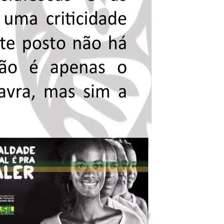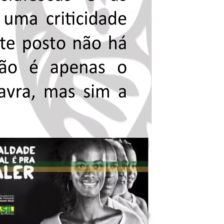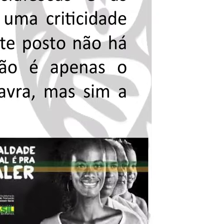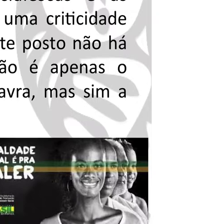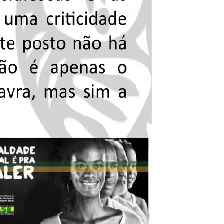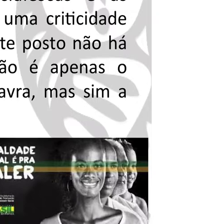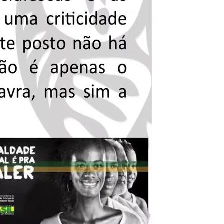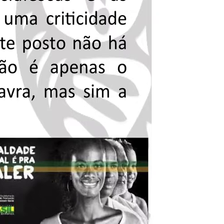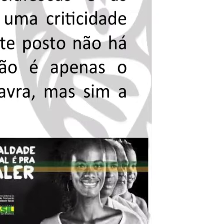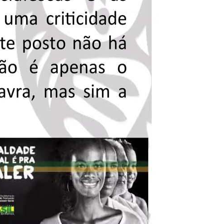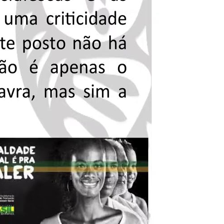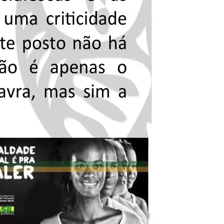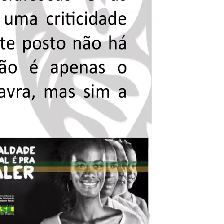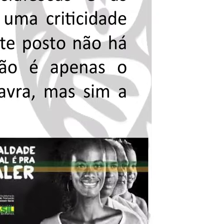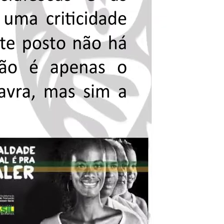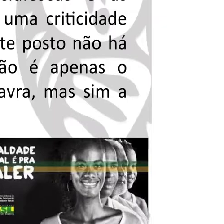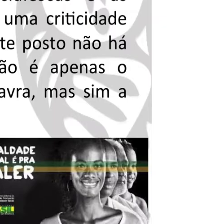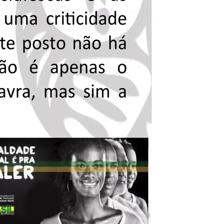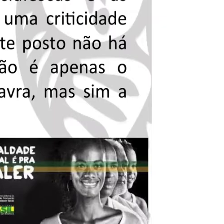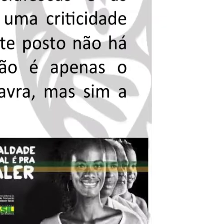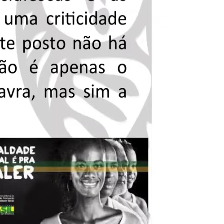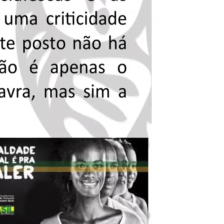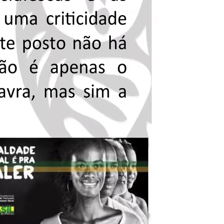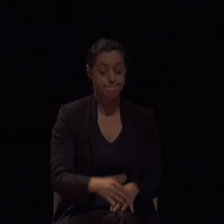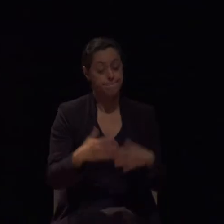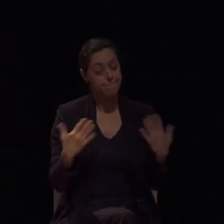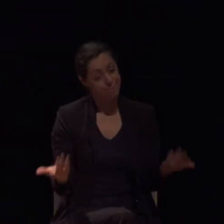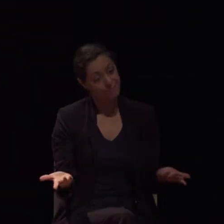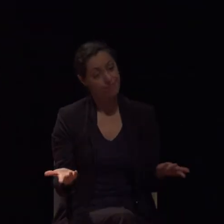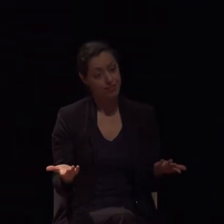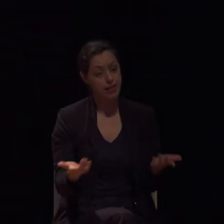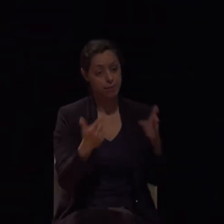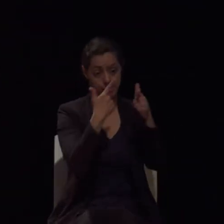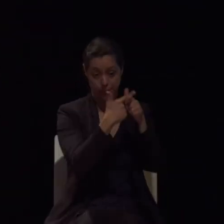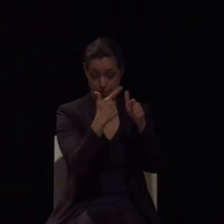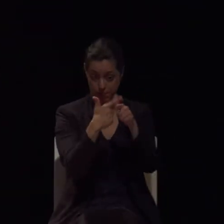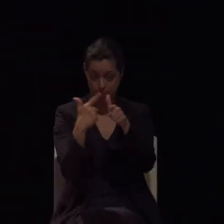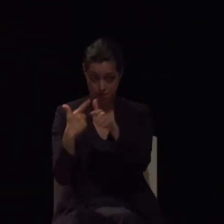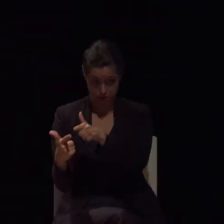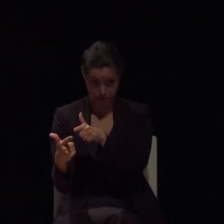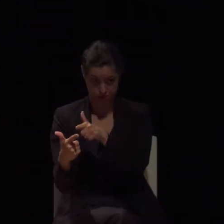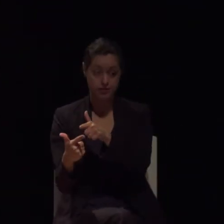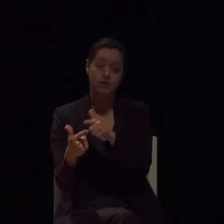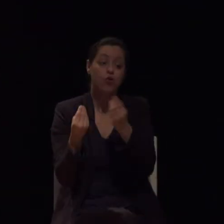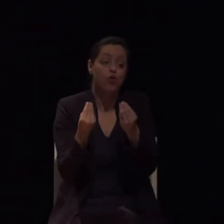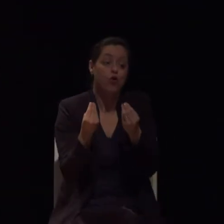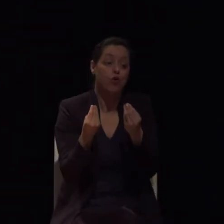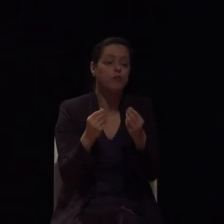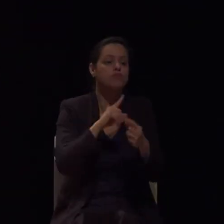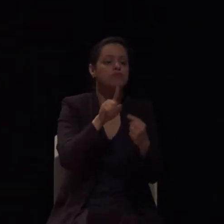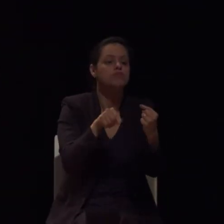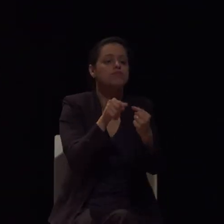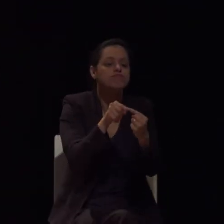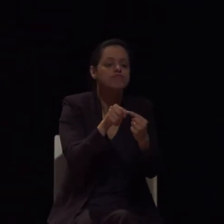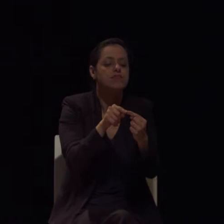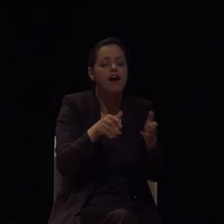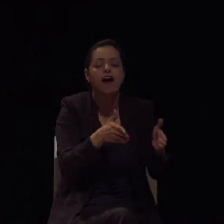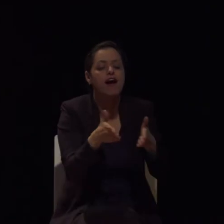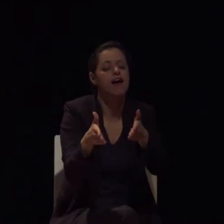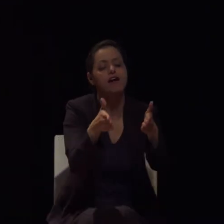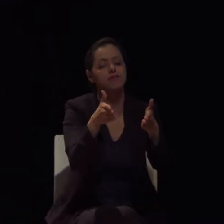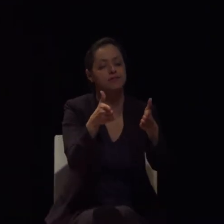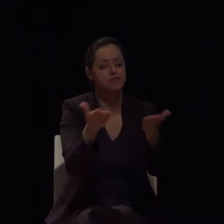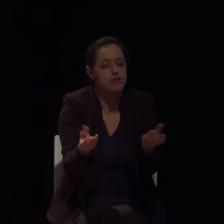pode passar também a gente tem visto pela ação educativa onde tem atuado que